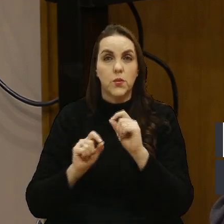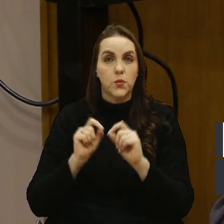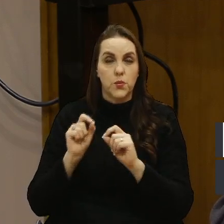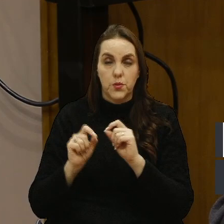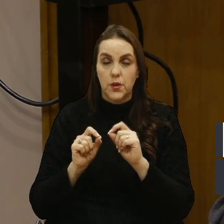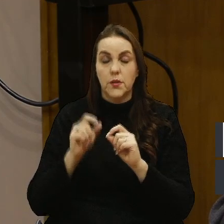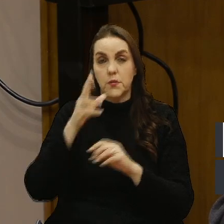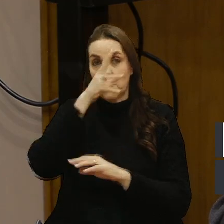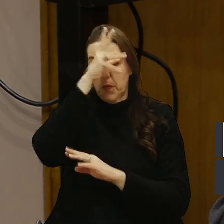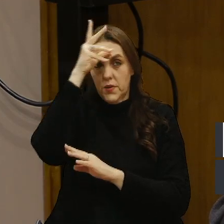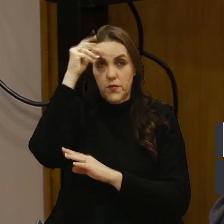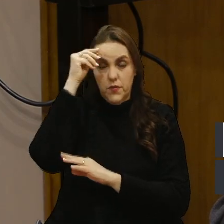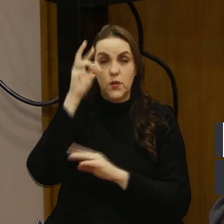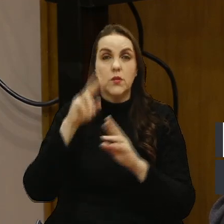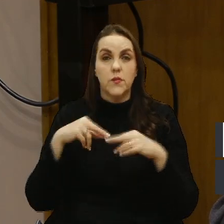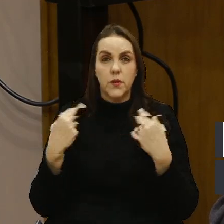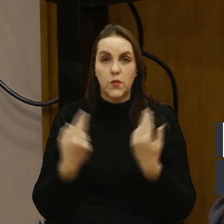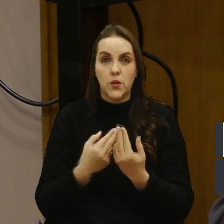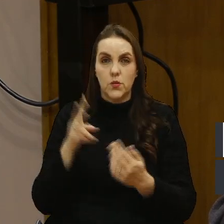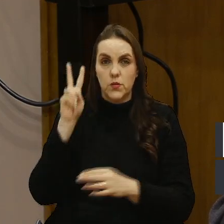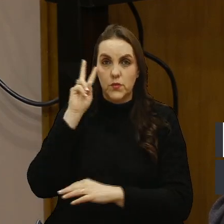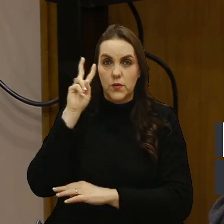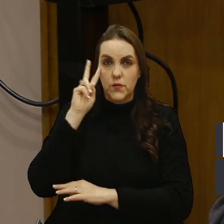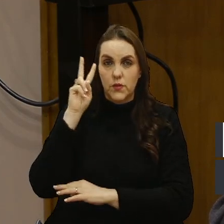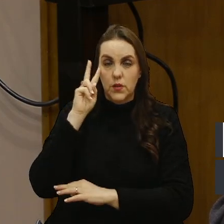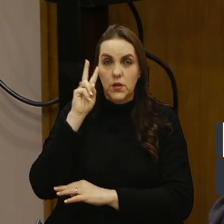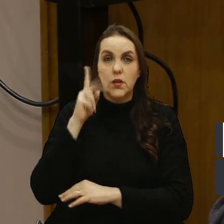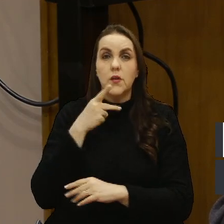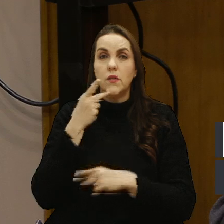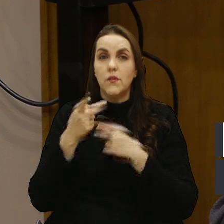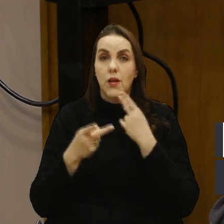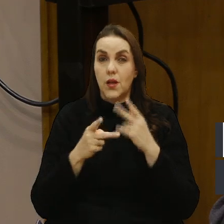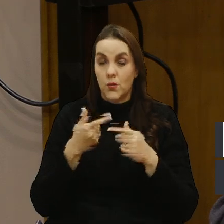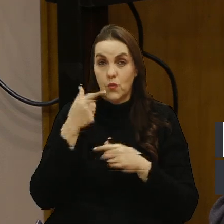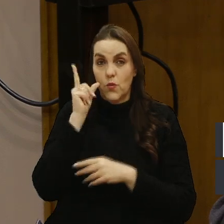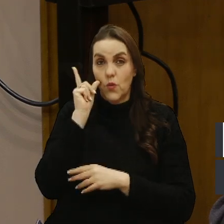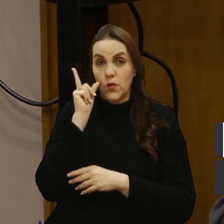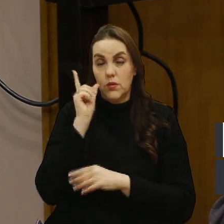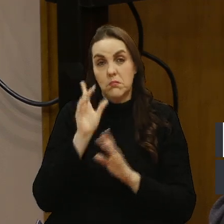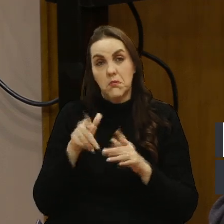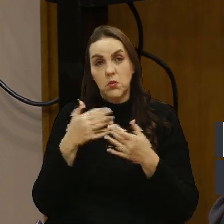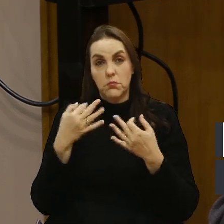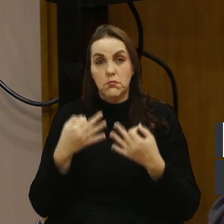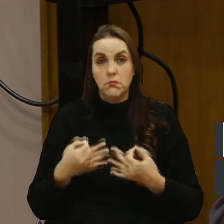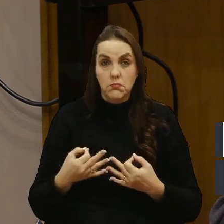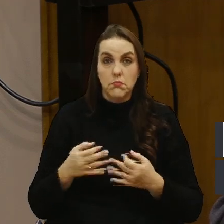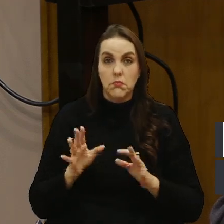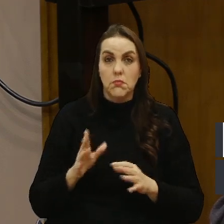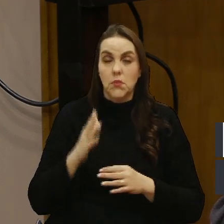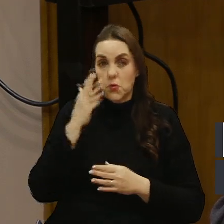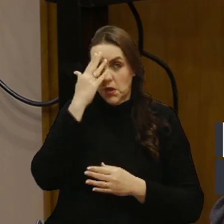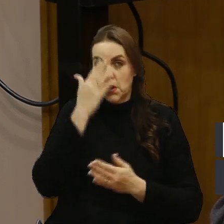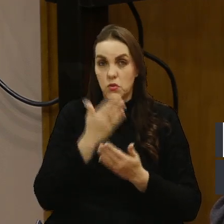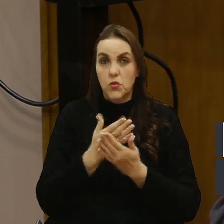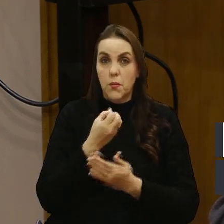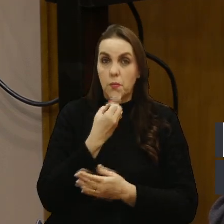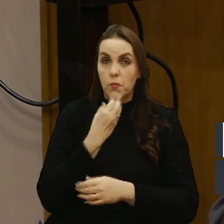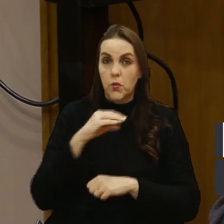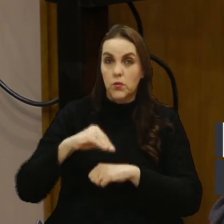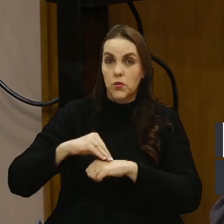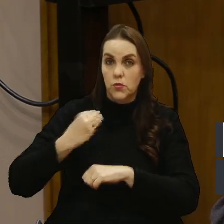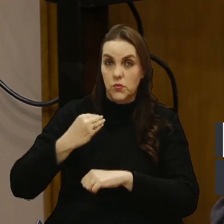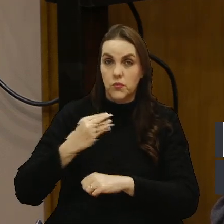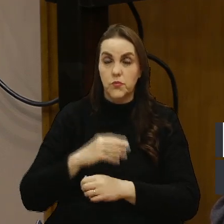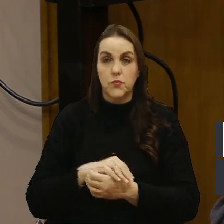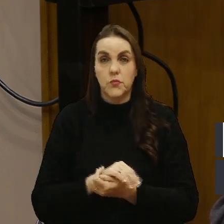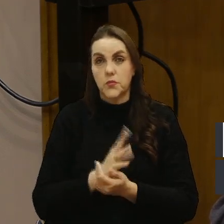o prefeito teve reunião ainda na segunda, que foi falado tudo ontem. Então, acho muito bem colocado, acho muito válida a sua sugestão. Seria